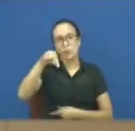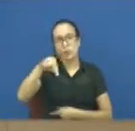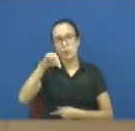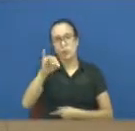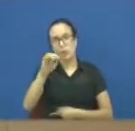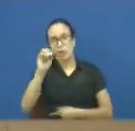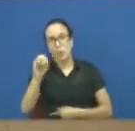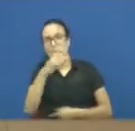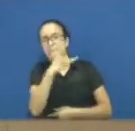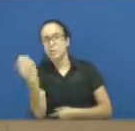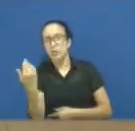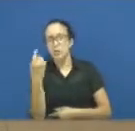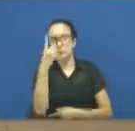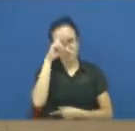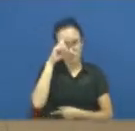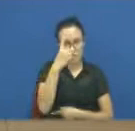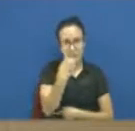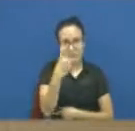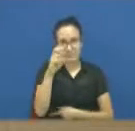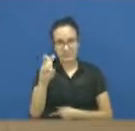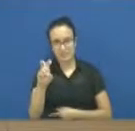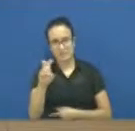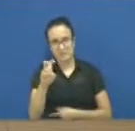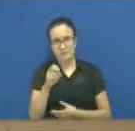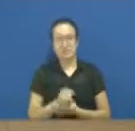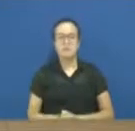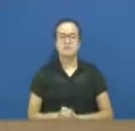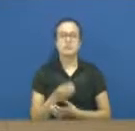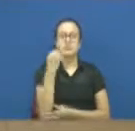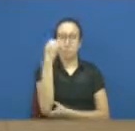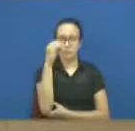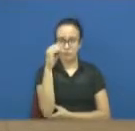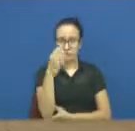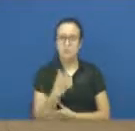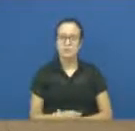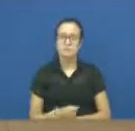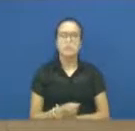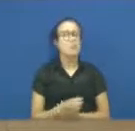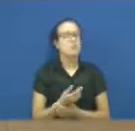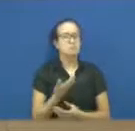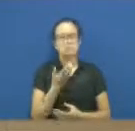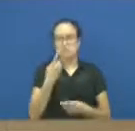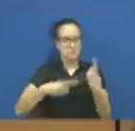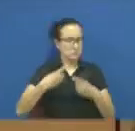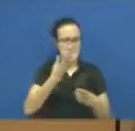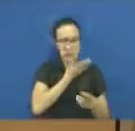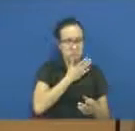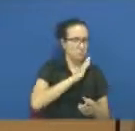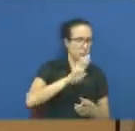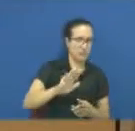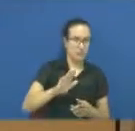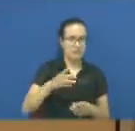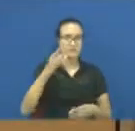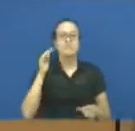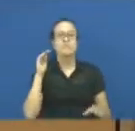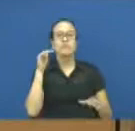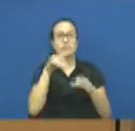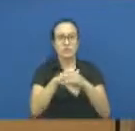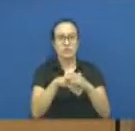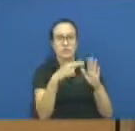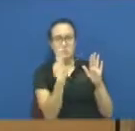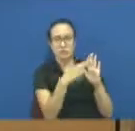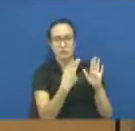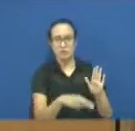do vereador Wilson, que pediu para discutir. Dispenso. Dispensada, a moção vai à votação. Vereador